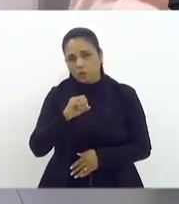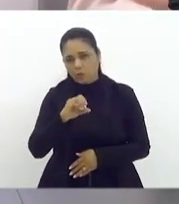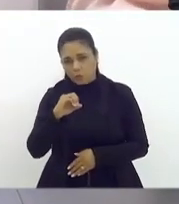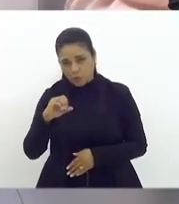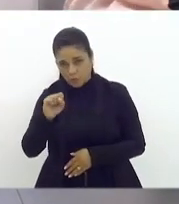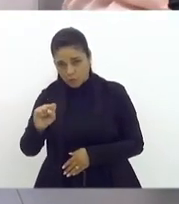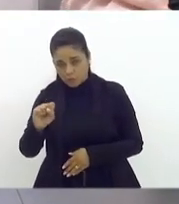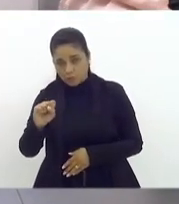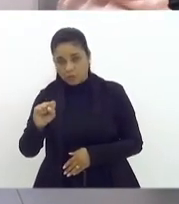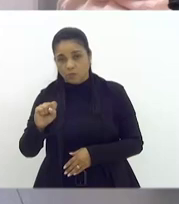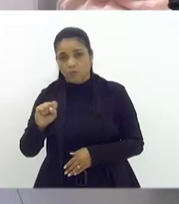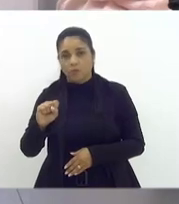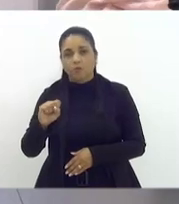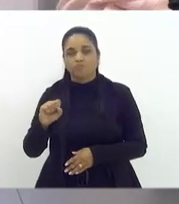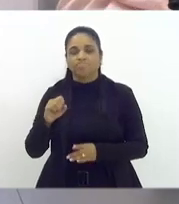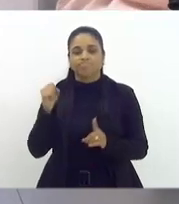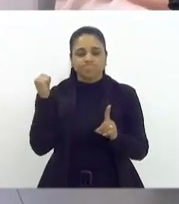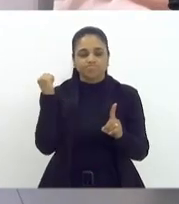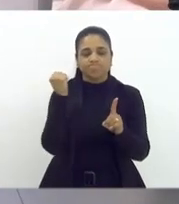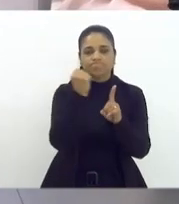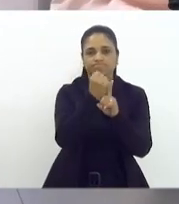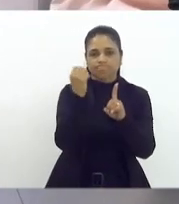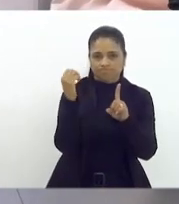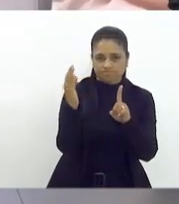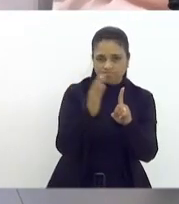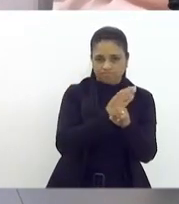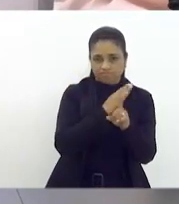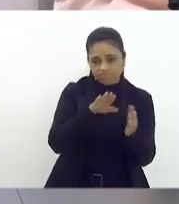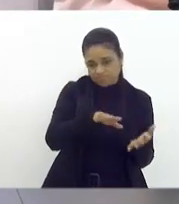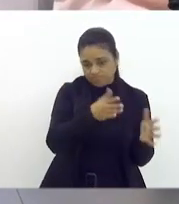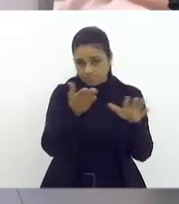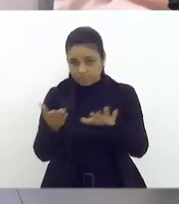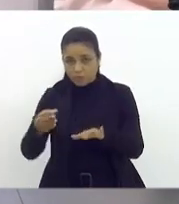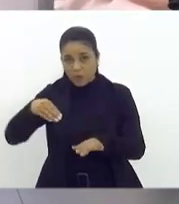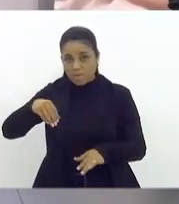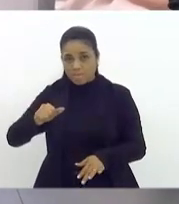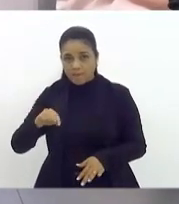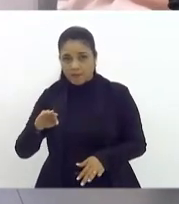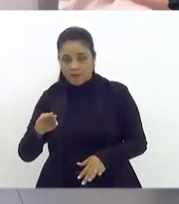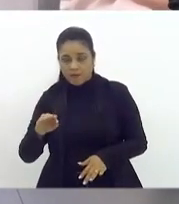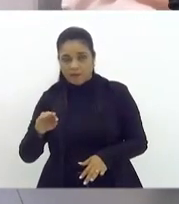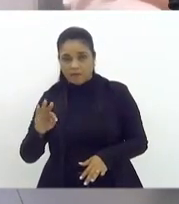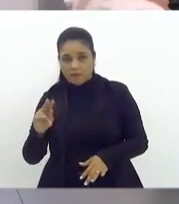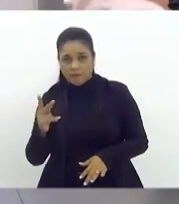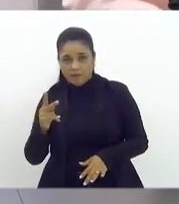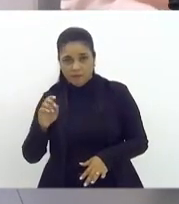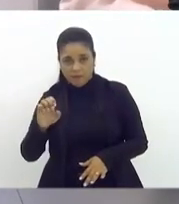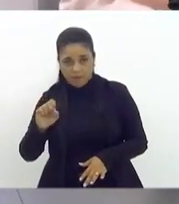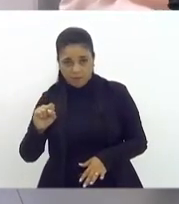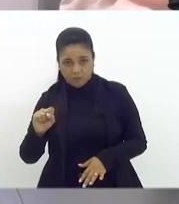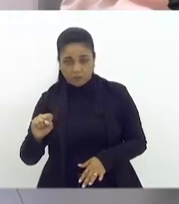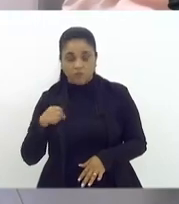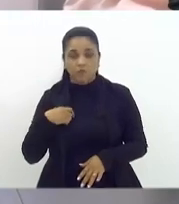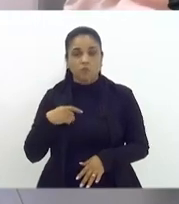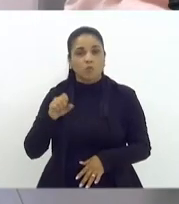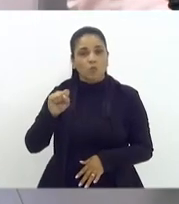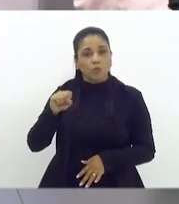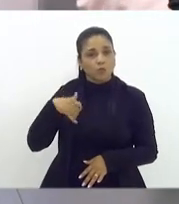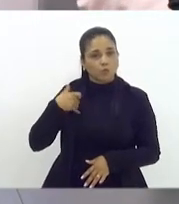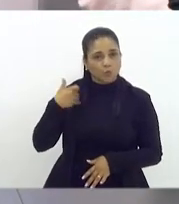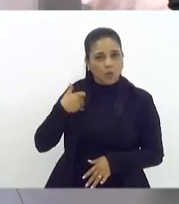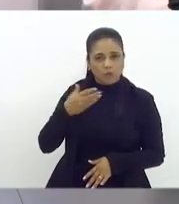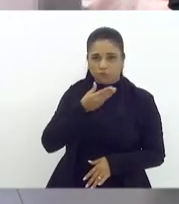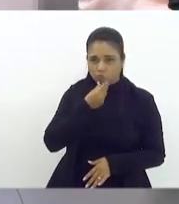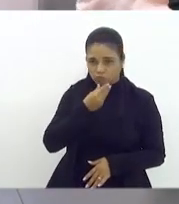no caso do assassinato do Mateus na Favela da Maré uma criança de 8 anos que morreu com